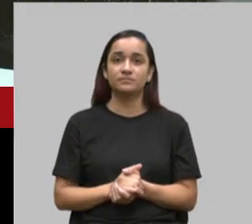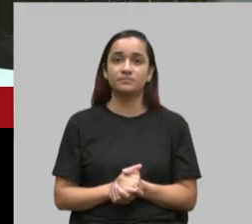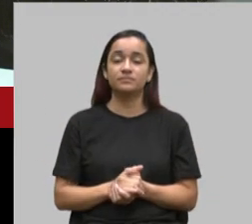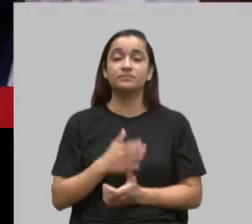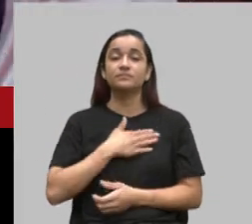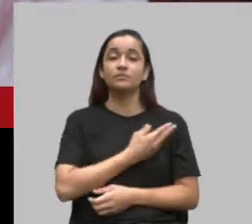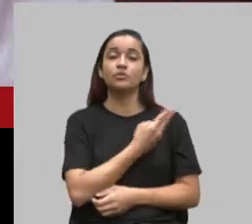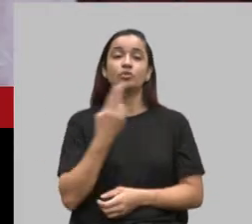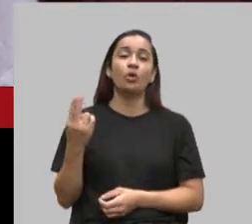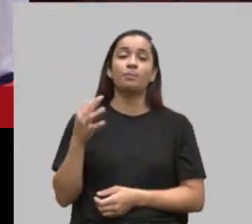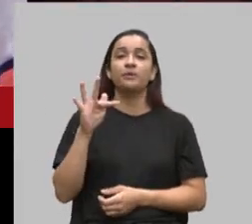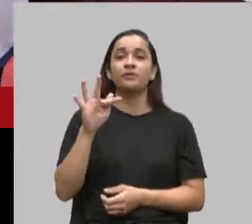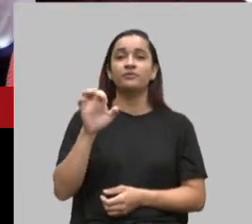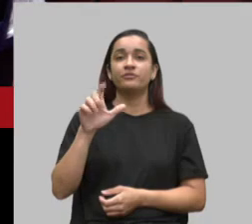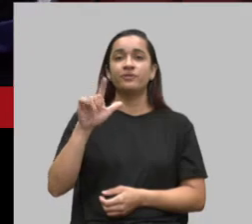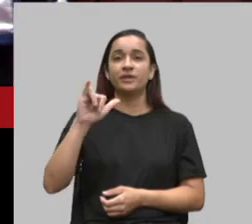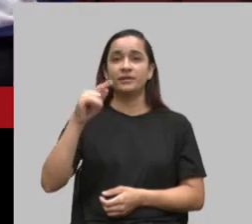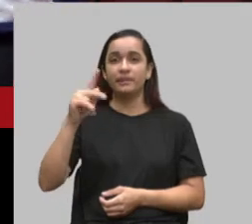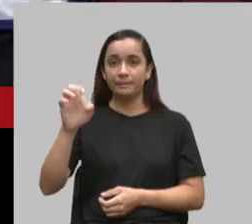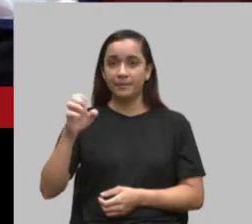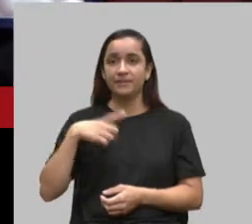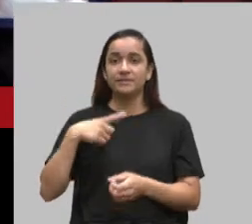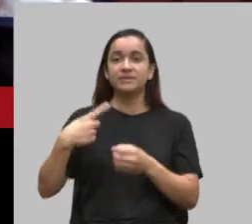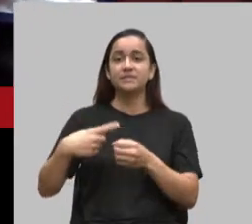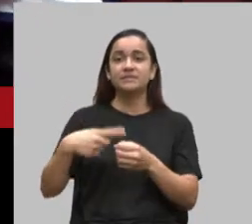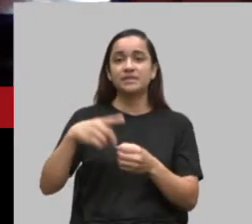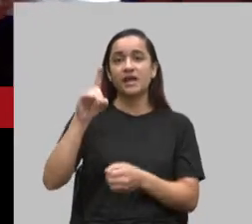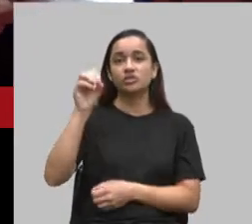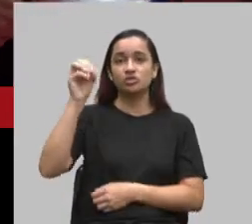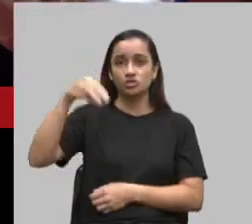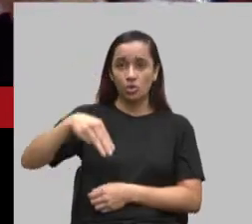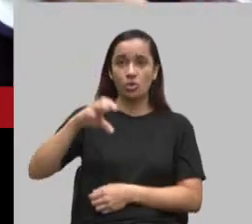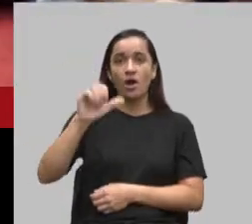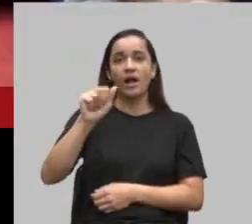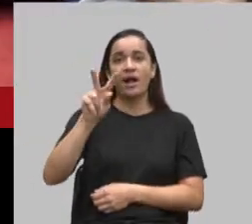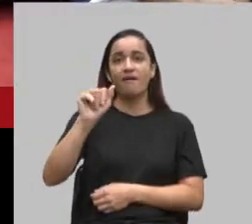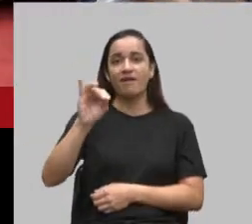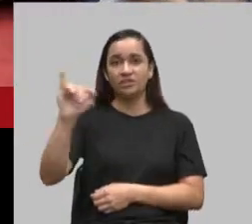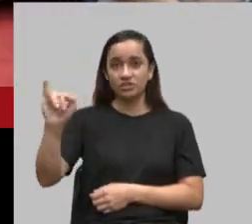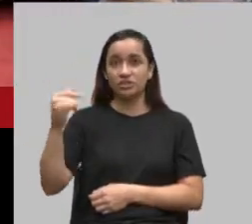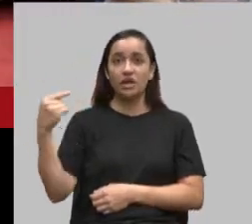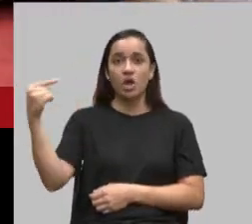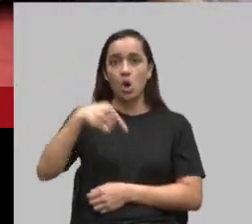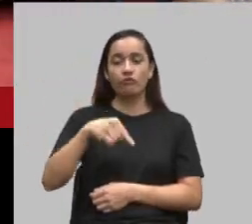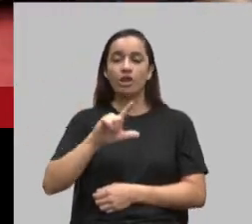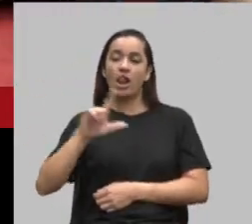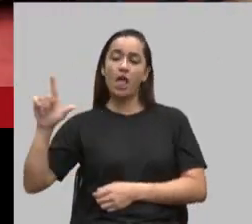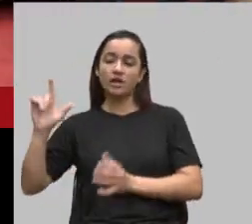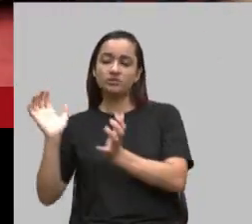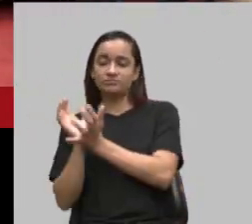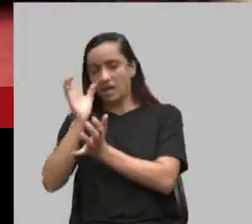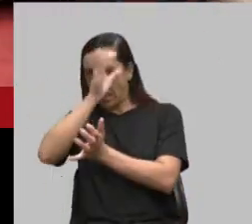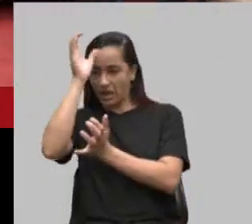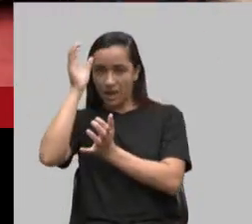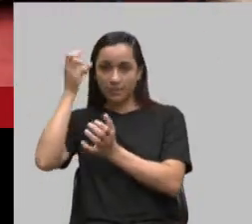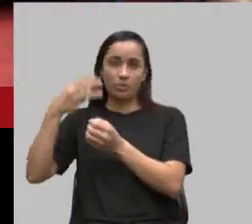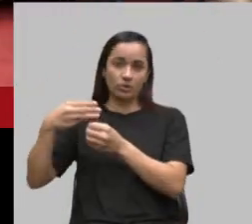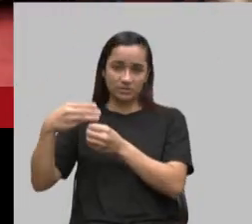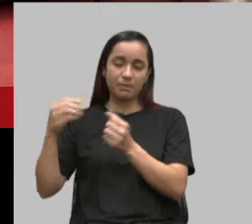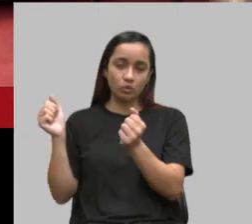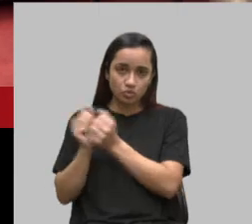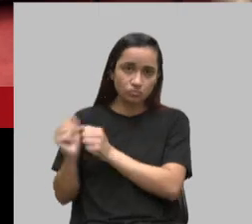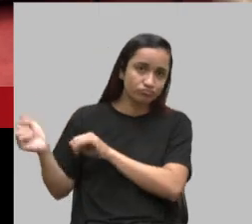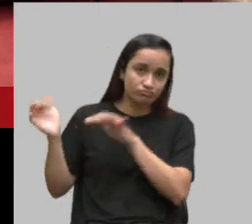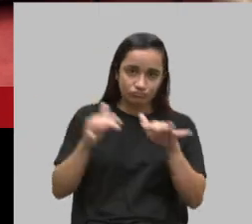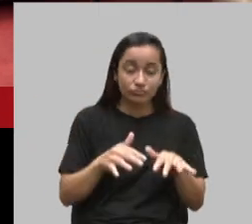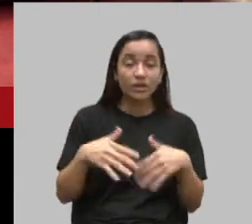Felipe eu sou de Dom cavate sou estou aqui pelo Polo Leste com a Câmara Municipal de Don cavate e gostaria de falar